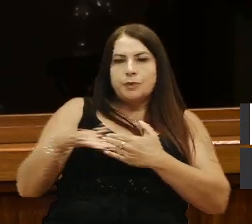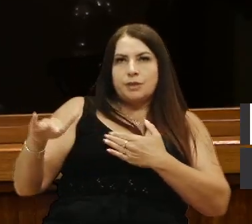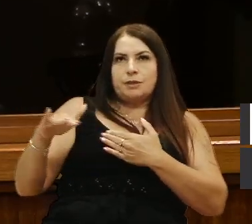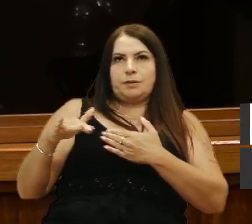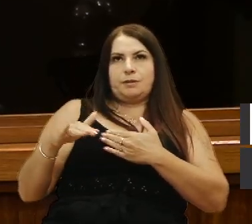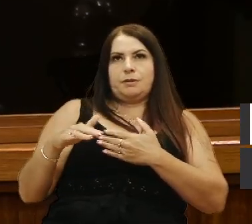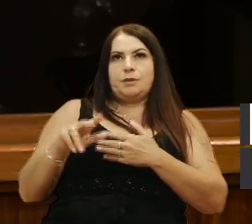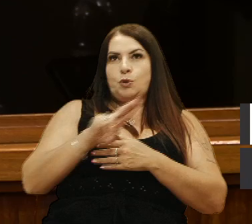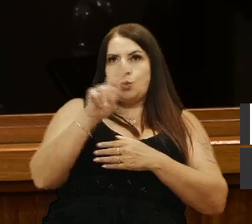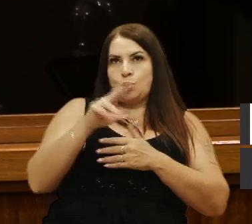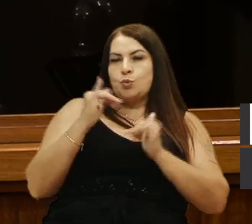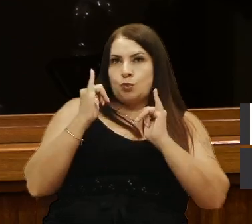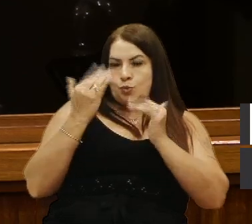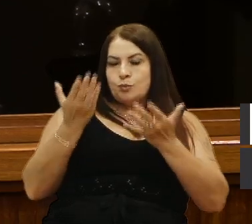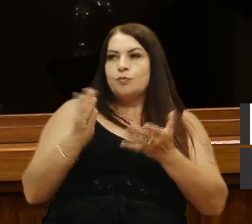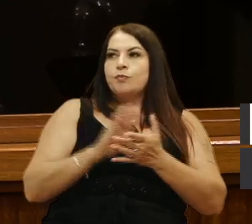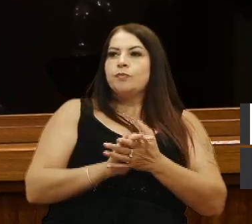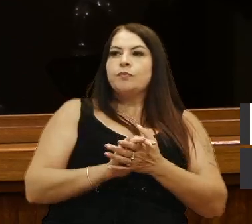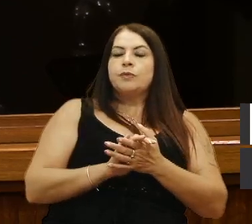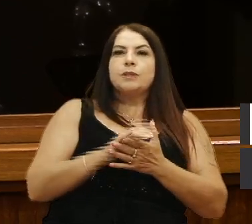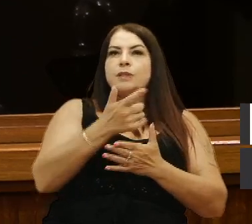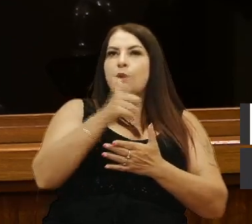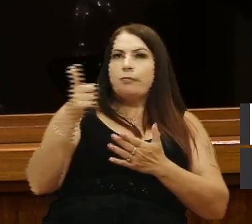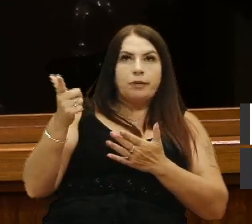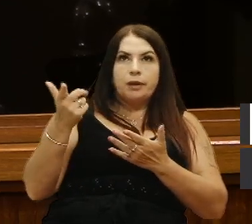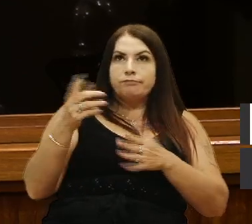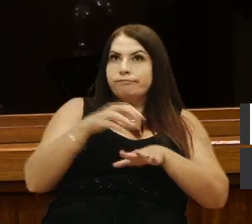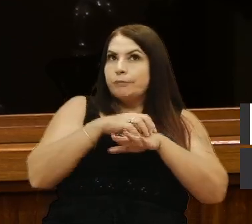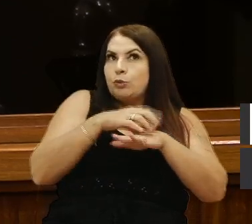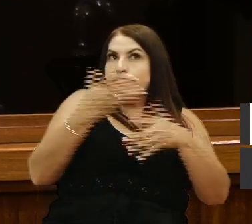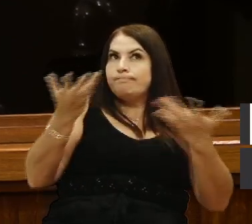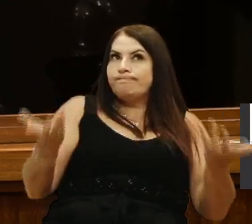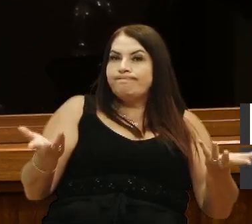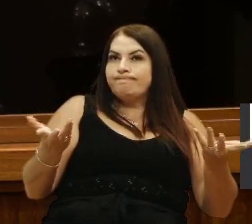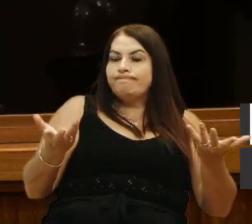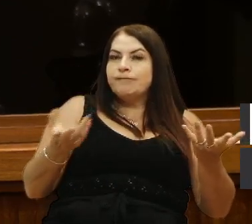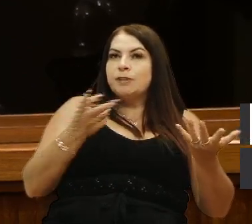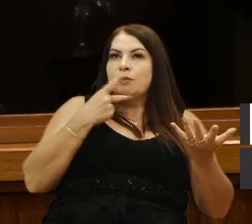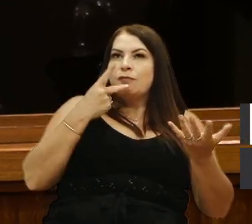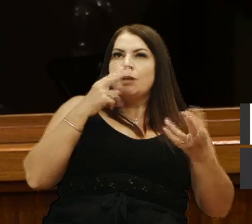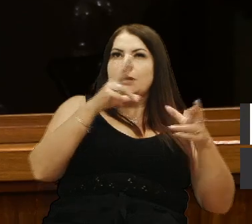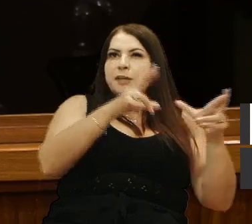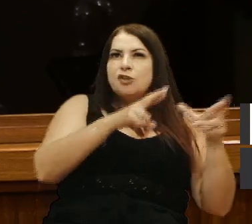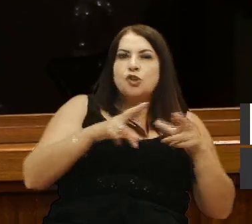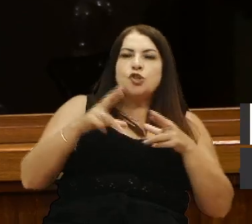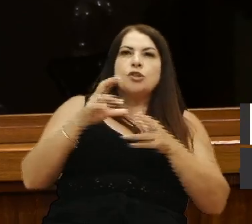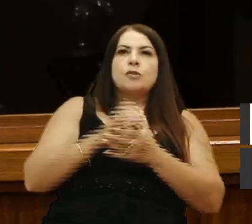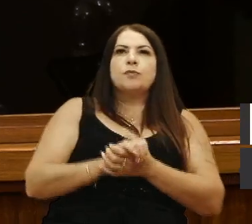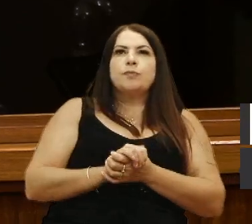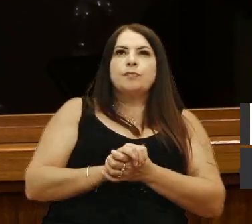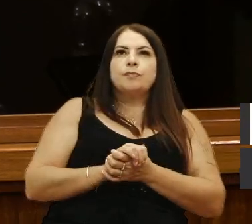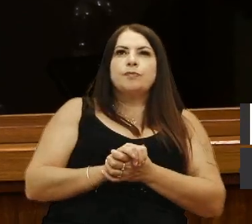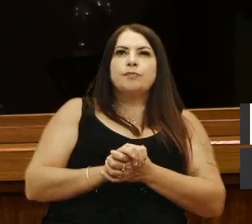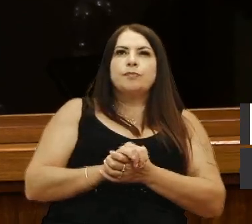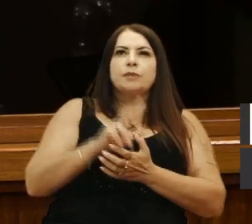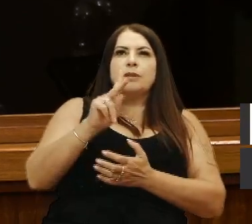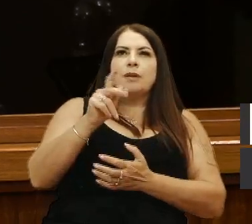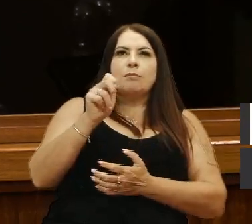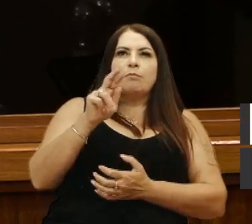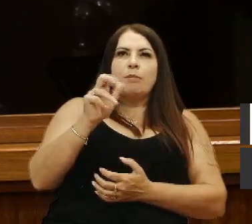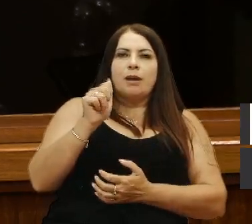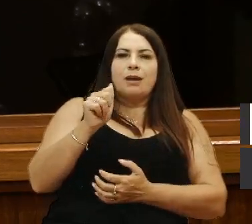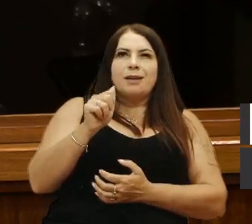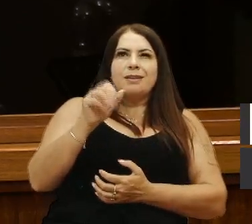pegam o transporte. Porque se não tem transporte, eu cito aquela região ali da Parada